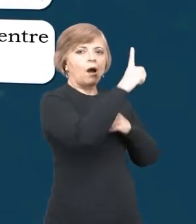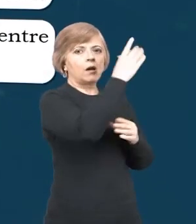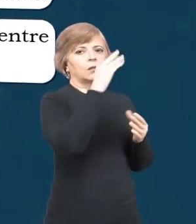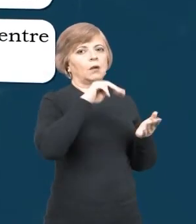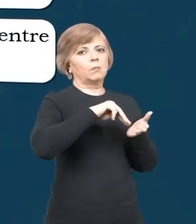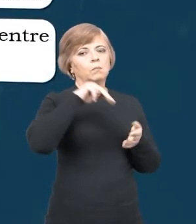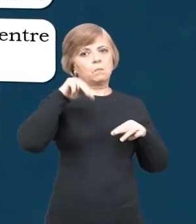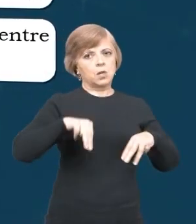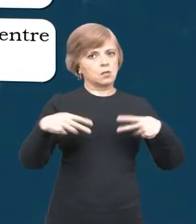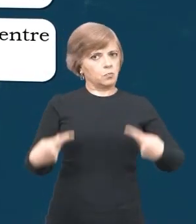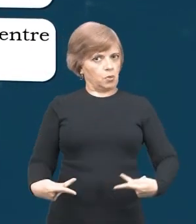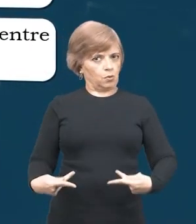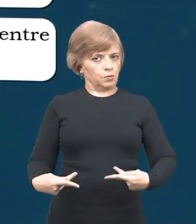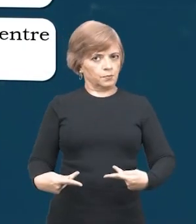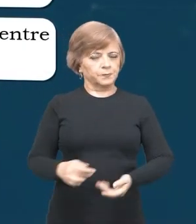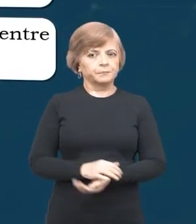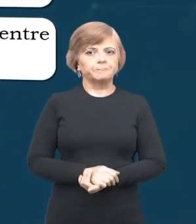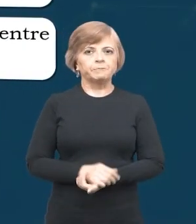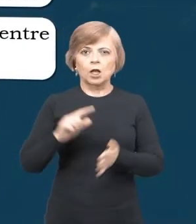acolhido pelo juiz.